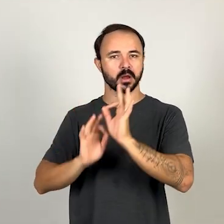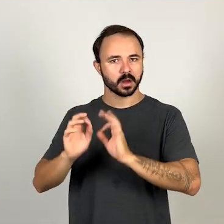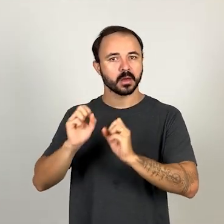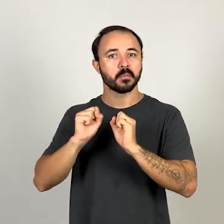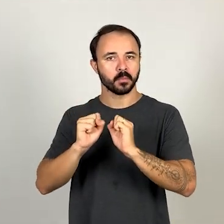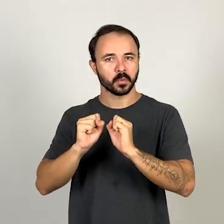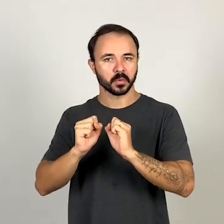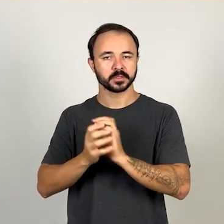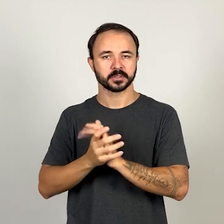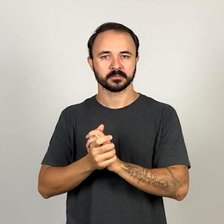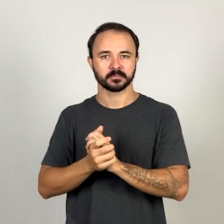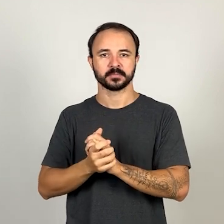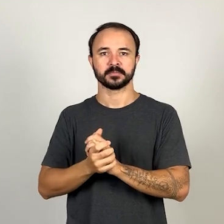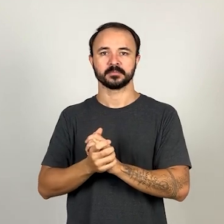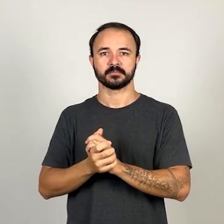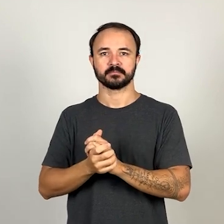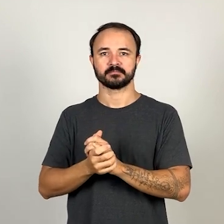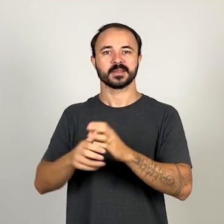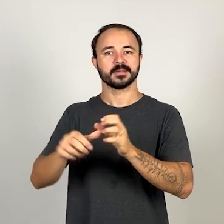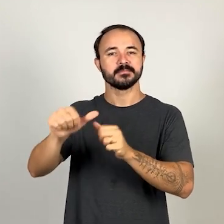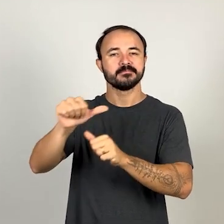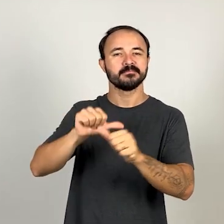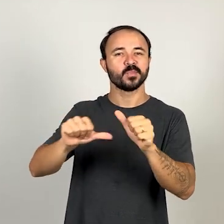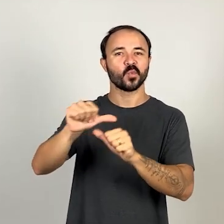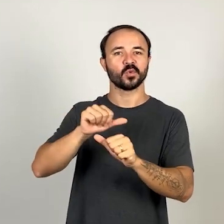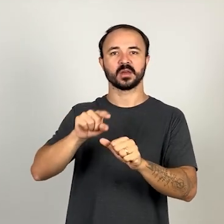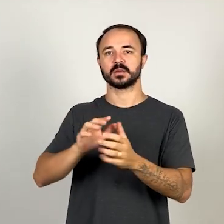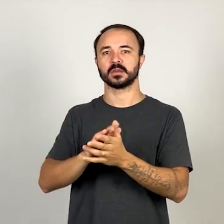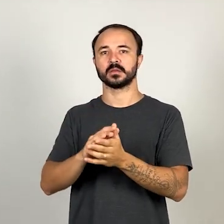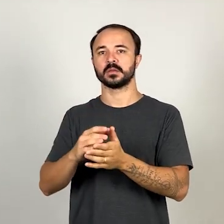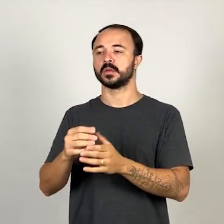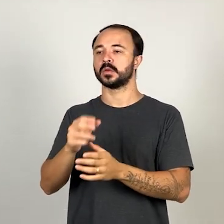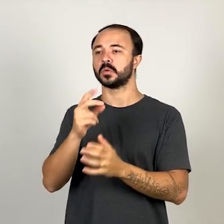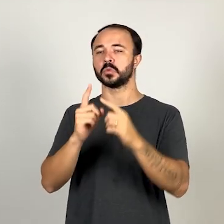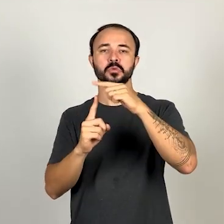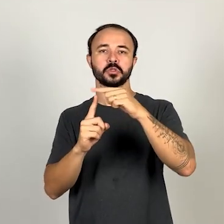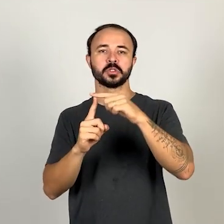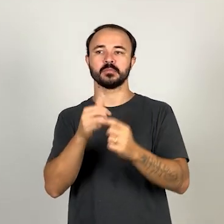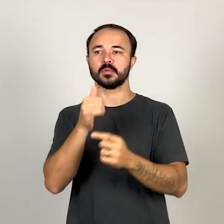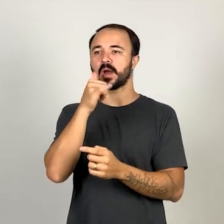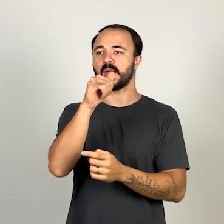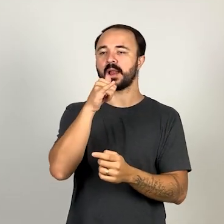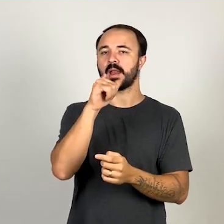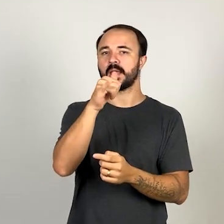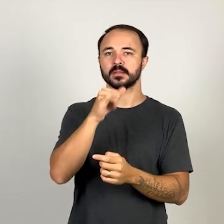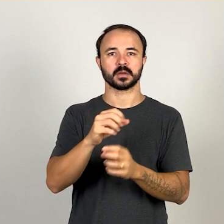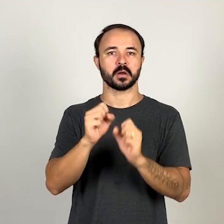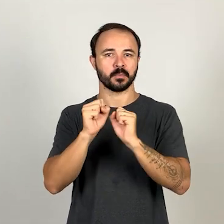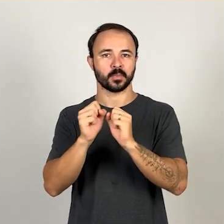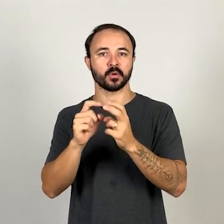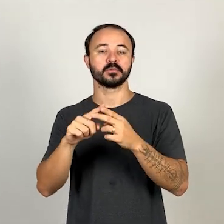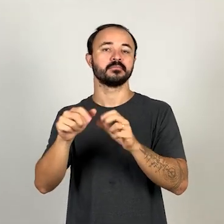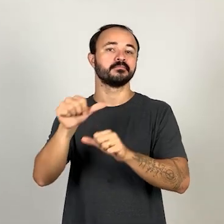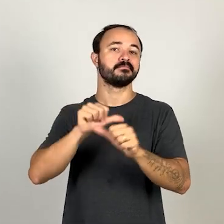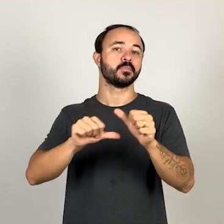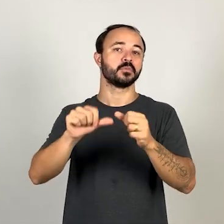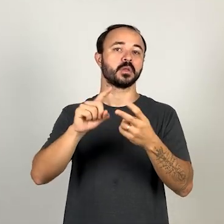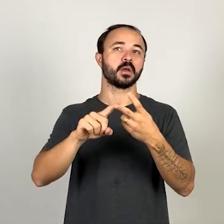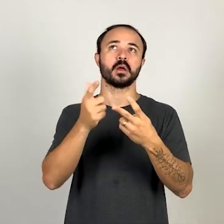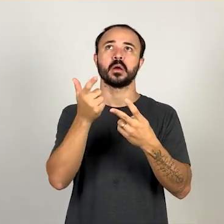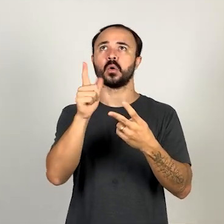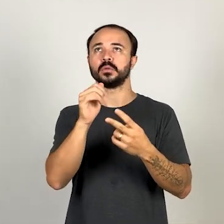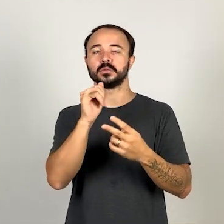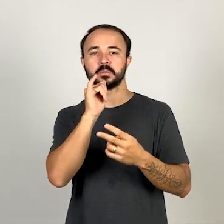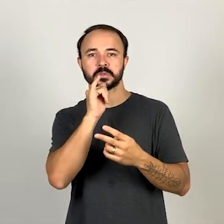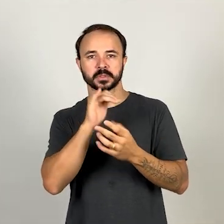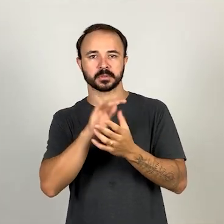com o nosso circuito base e trocarmos a fonte de energia elétrica por uma fonte de energia cinética,